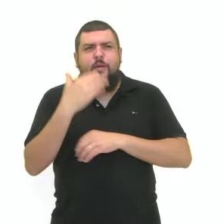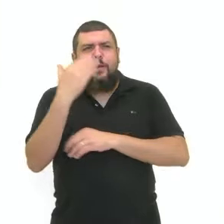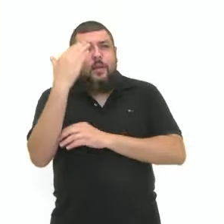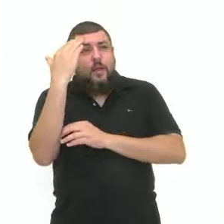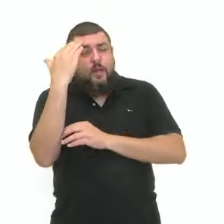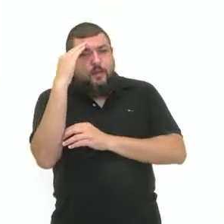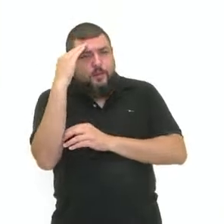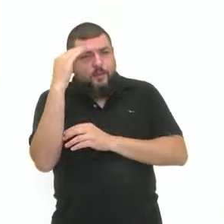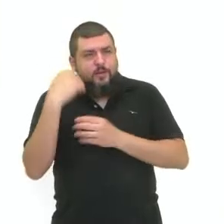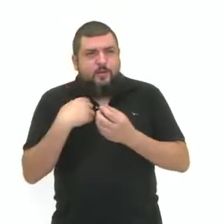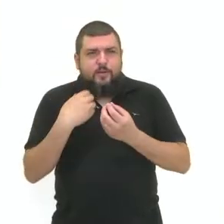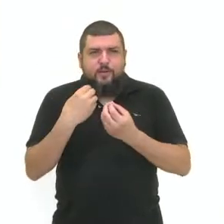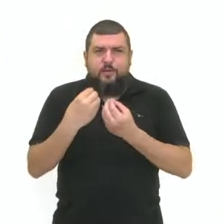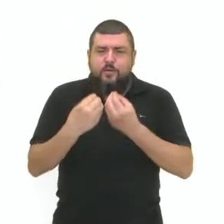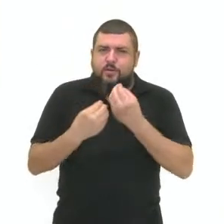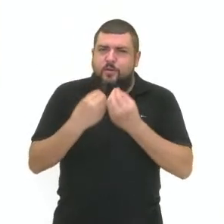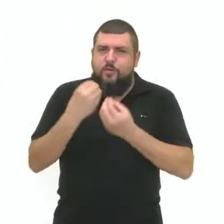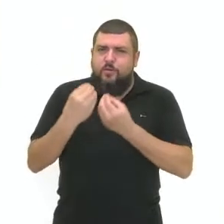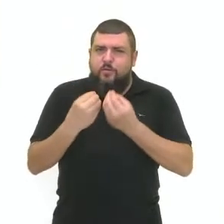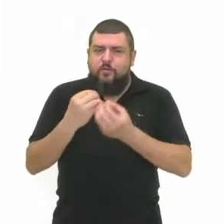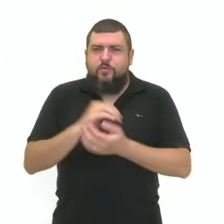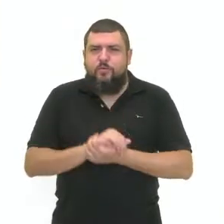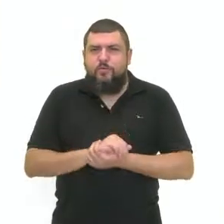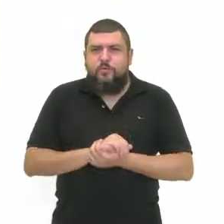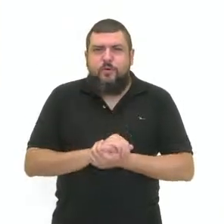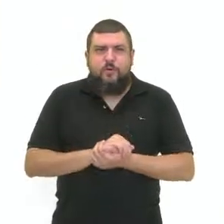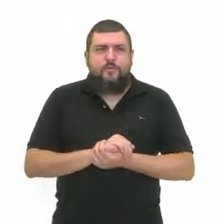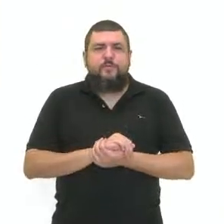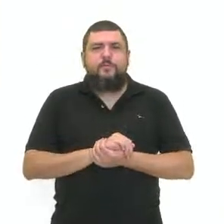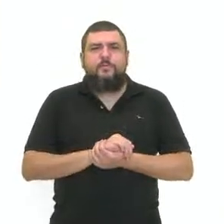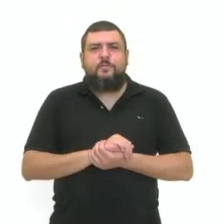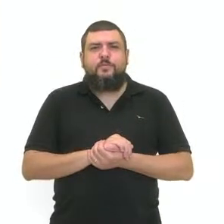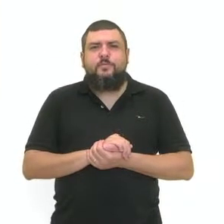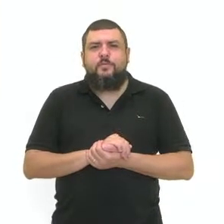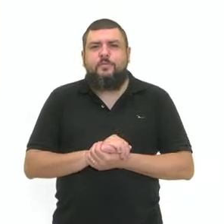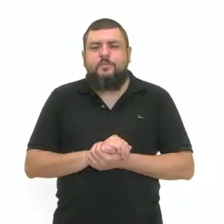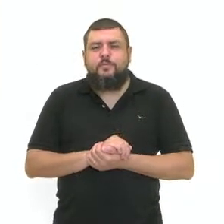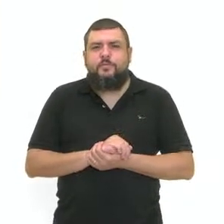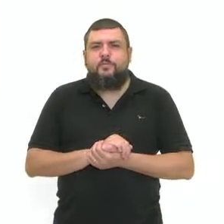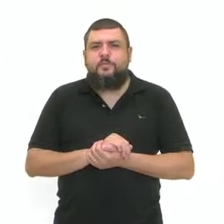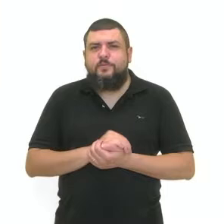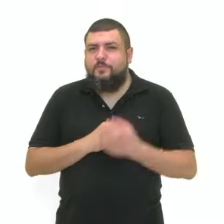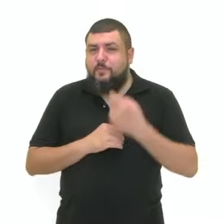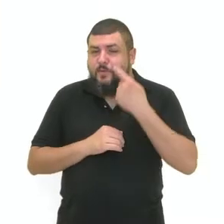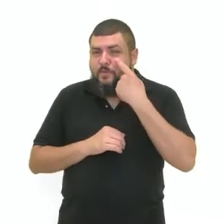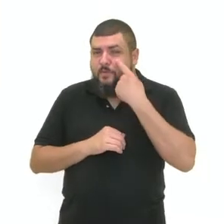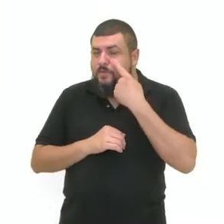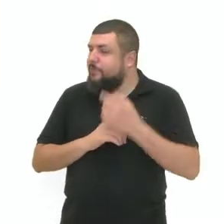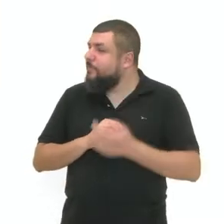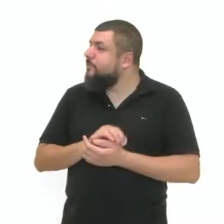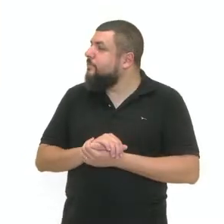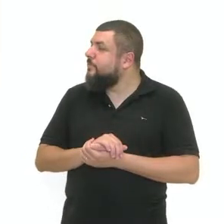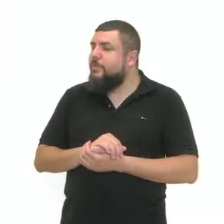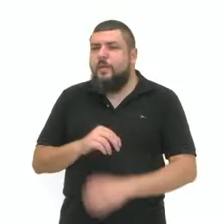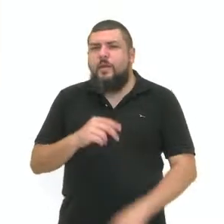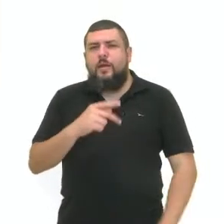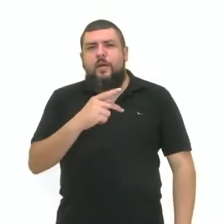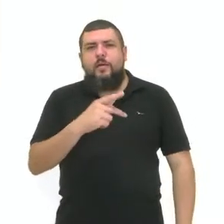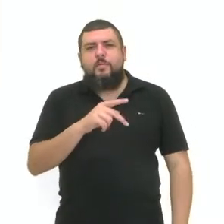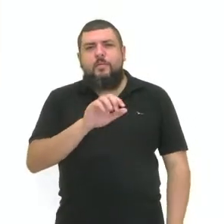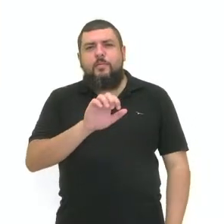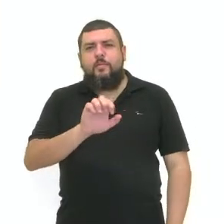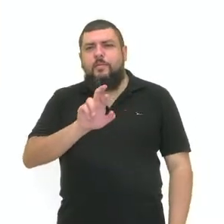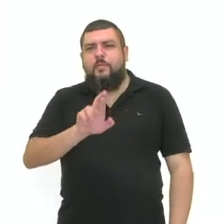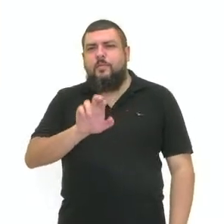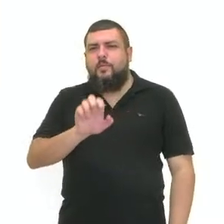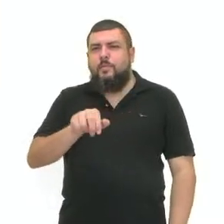a classificação dos tipos de plantas. Vamos ver aqui então. As plantas podem ser, por exemplo, uma vegetação perene, né? Ou seja, as folhas das